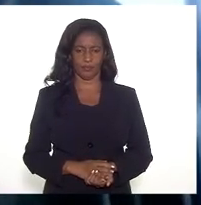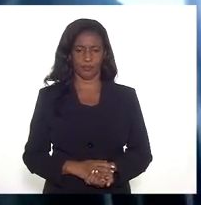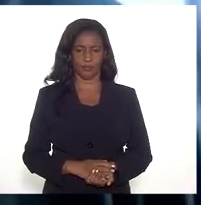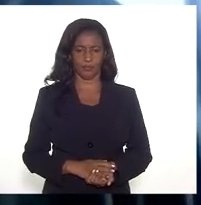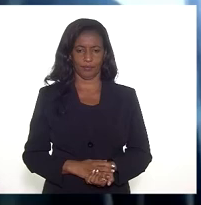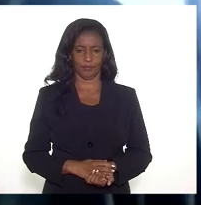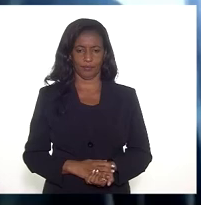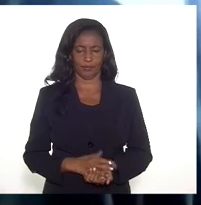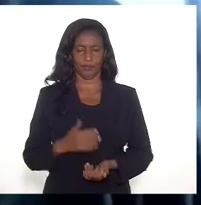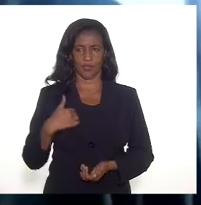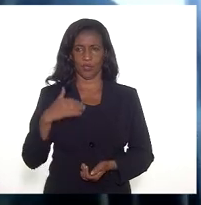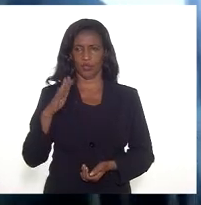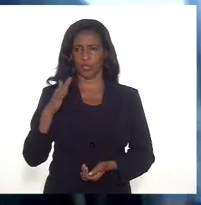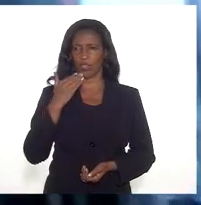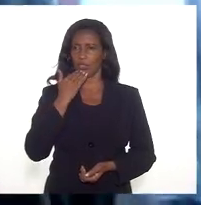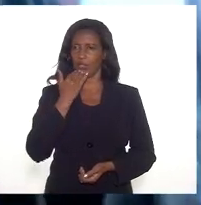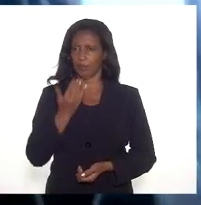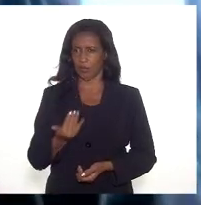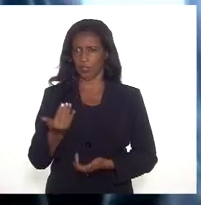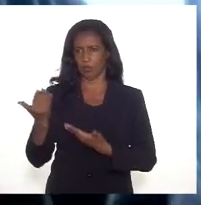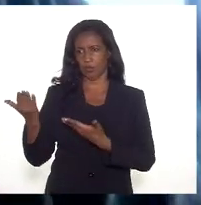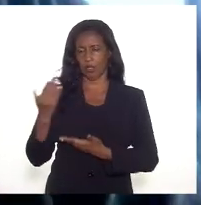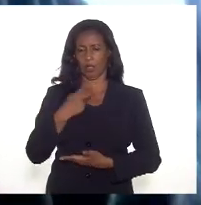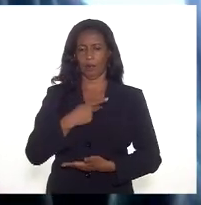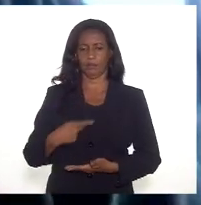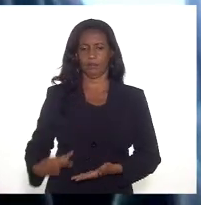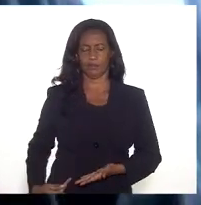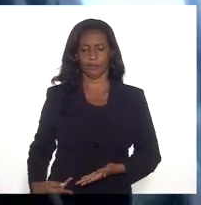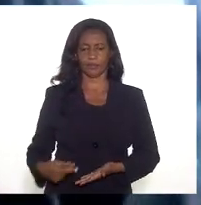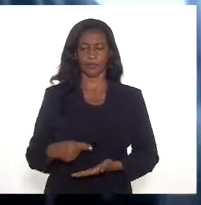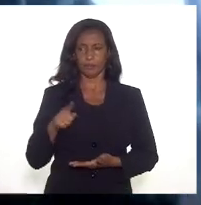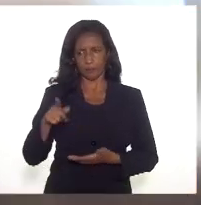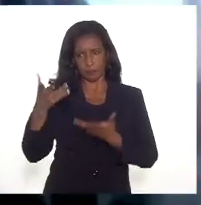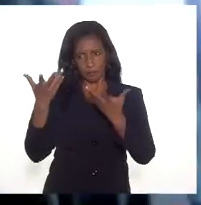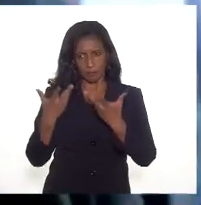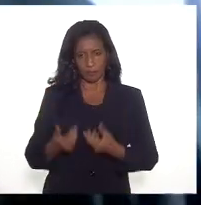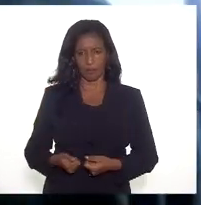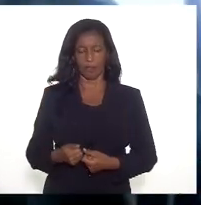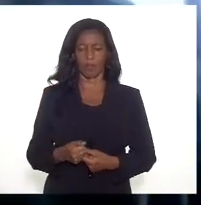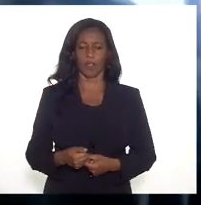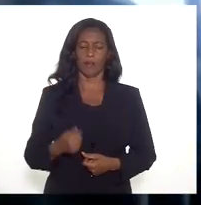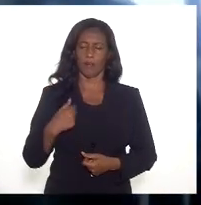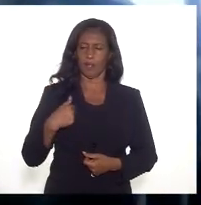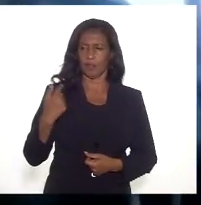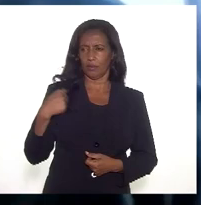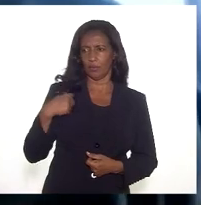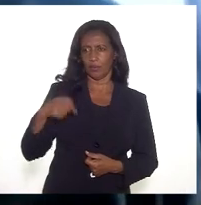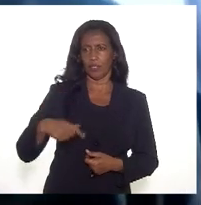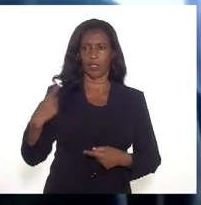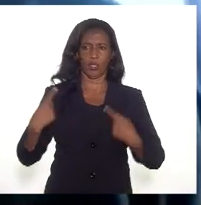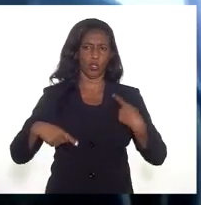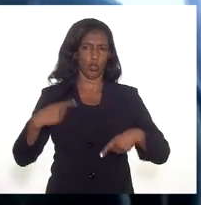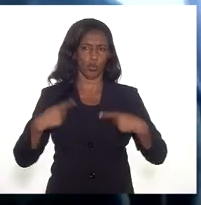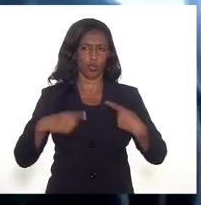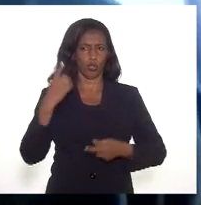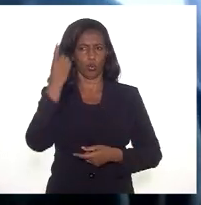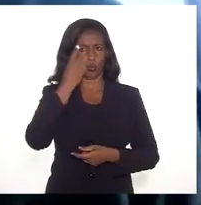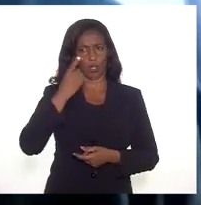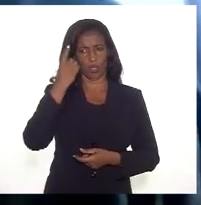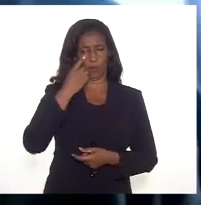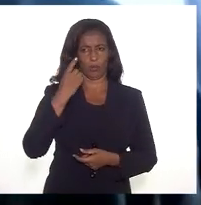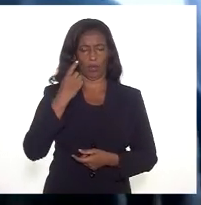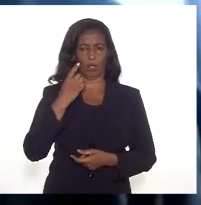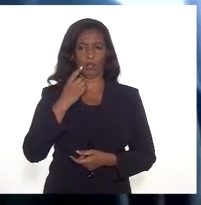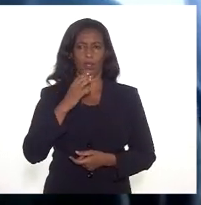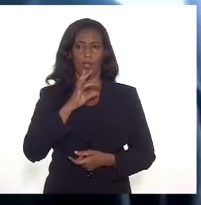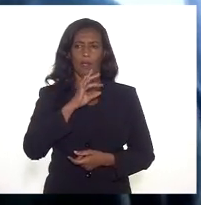Eu já havia pedido a Vossa Excelência havia concedido, mas eu fiquei aqui discutindo com a deputada Marta Rocha,